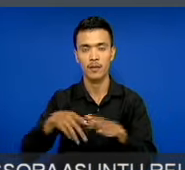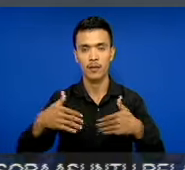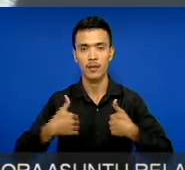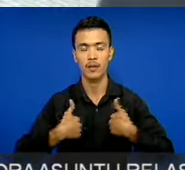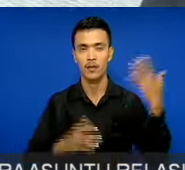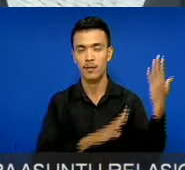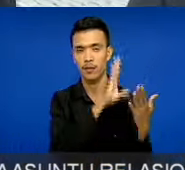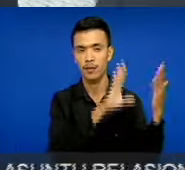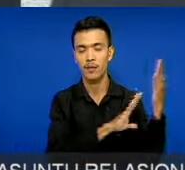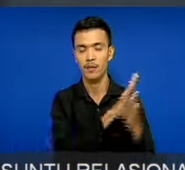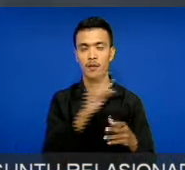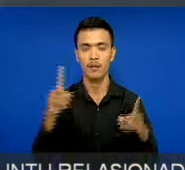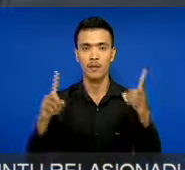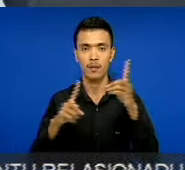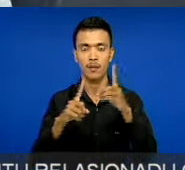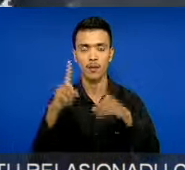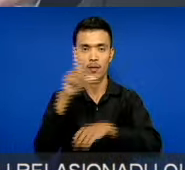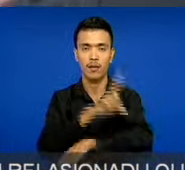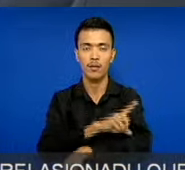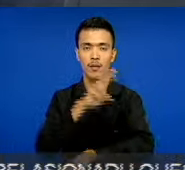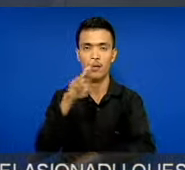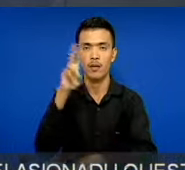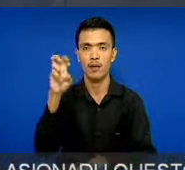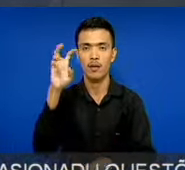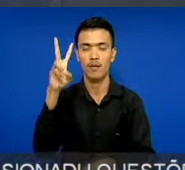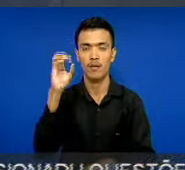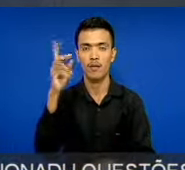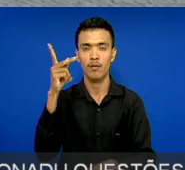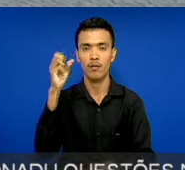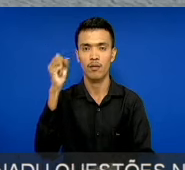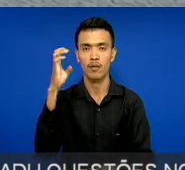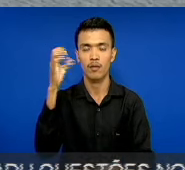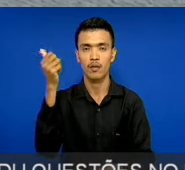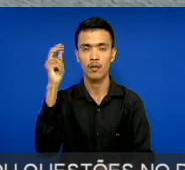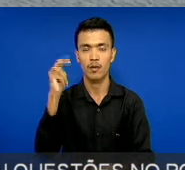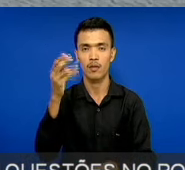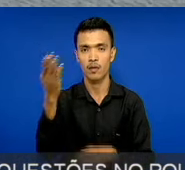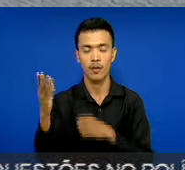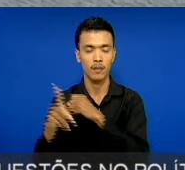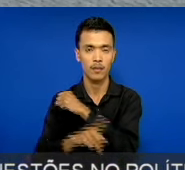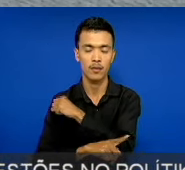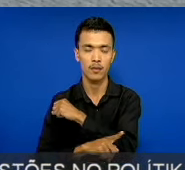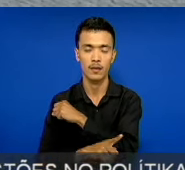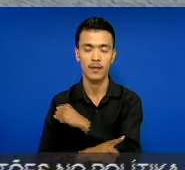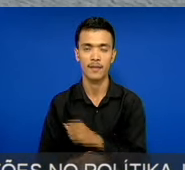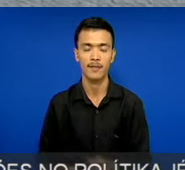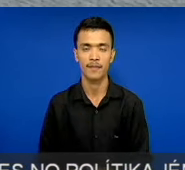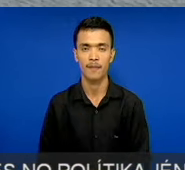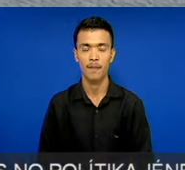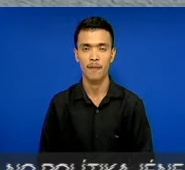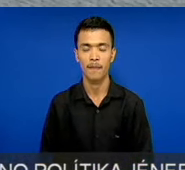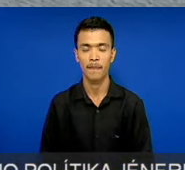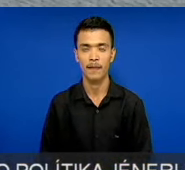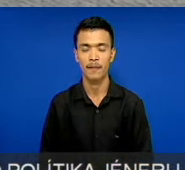cerimônia comemoração Baloron Revolução dos Cravos e a Portugal. Rússi Lisboa, Portugal, Raulida Martins,